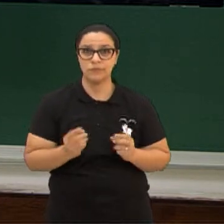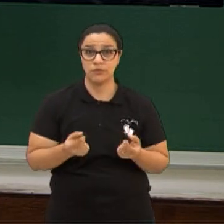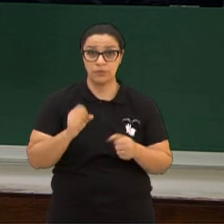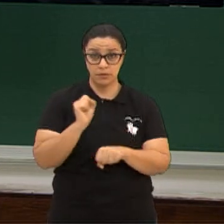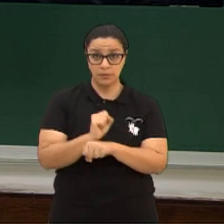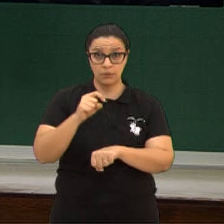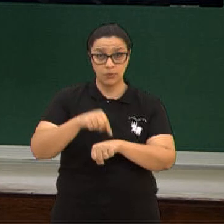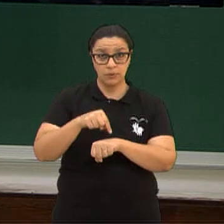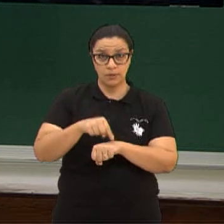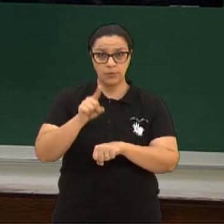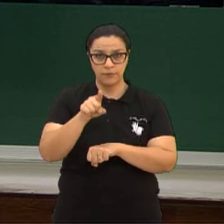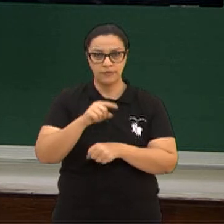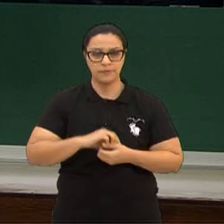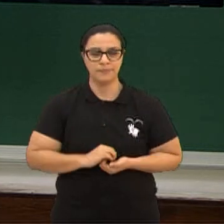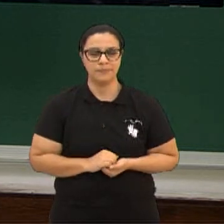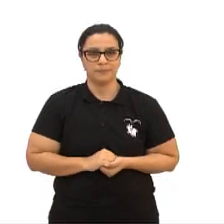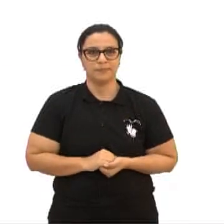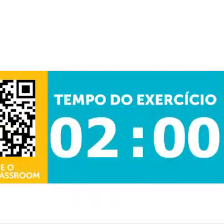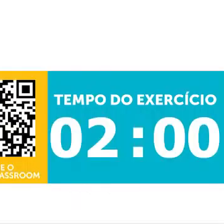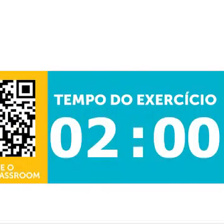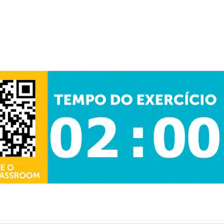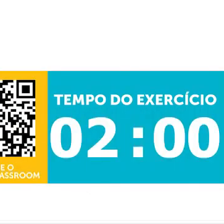Vou deixar um tempinho aí para vocês.